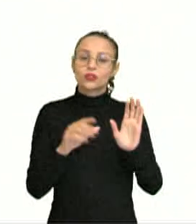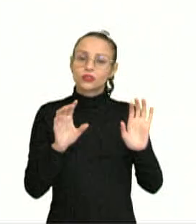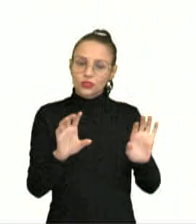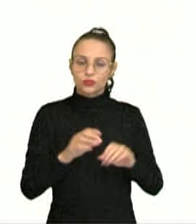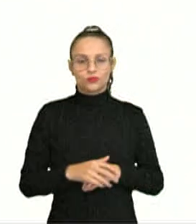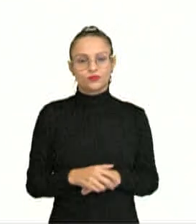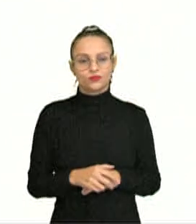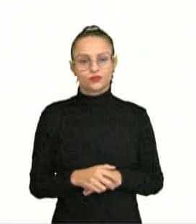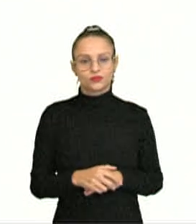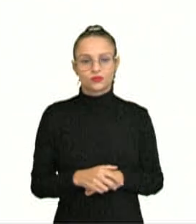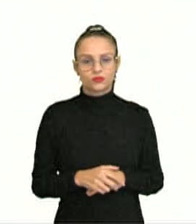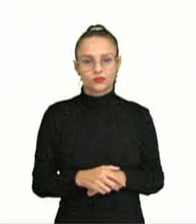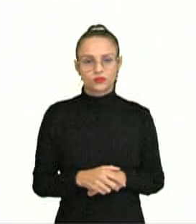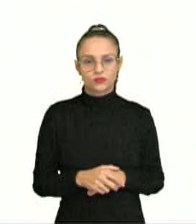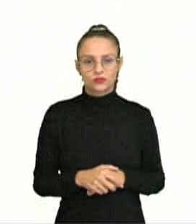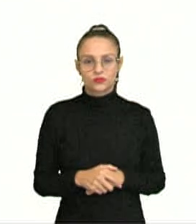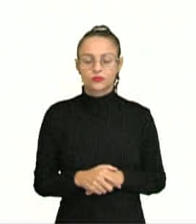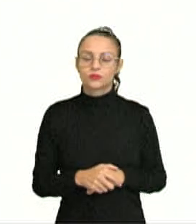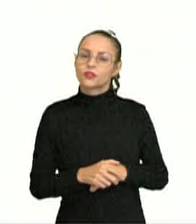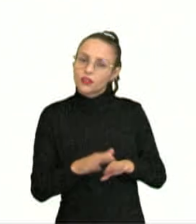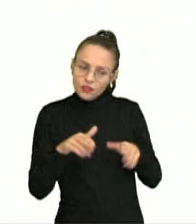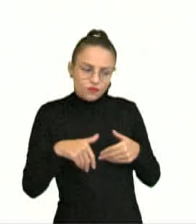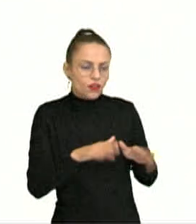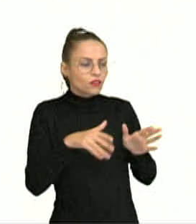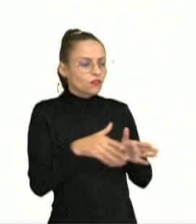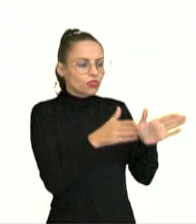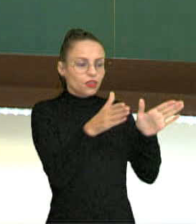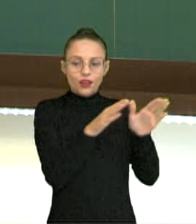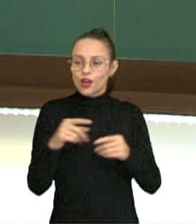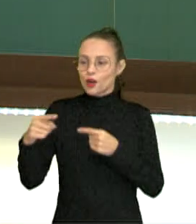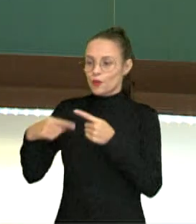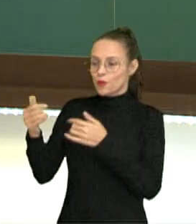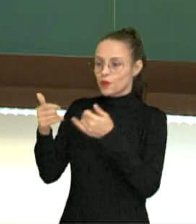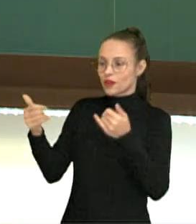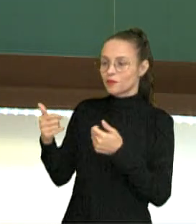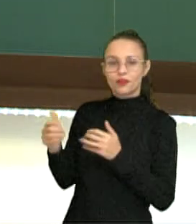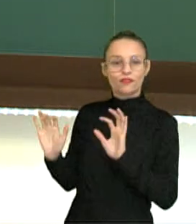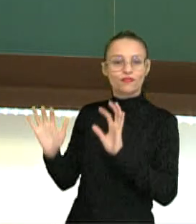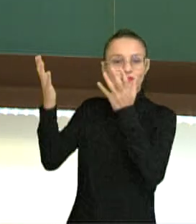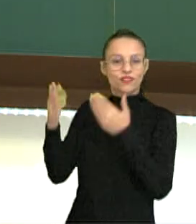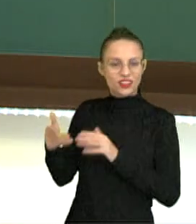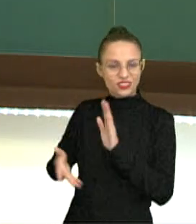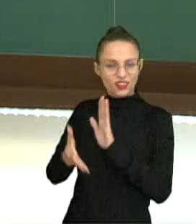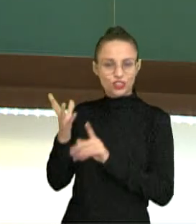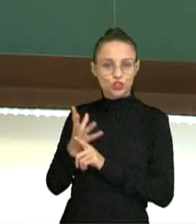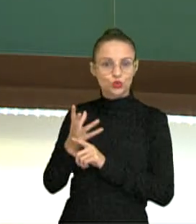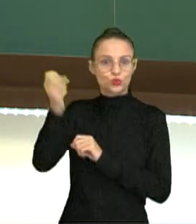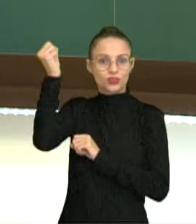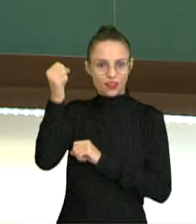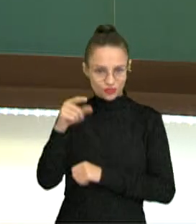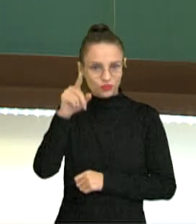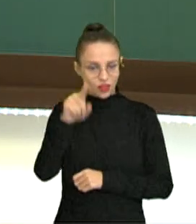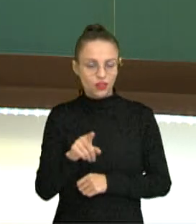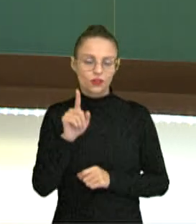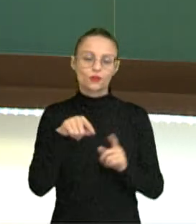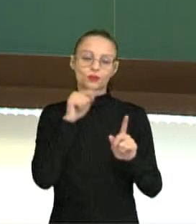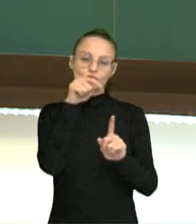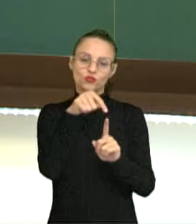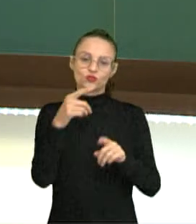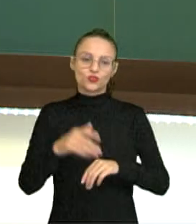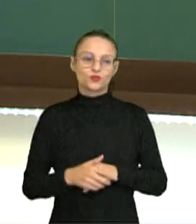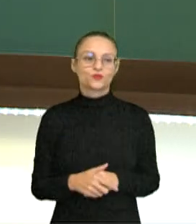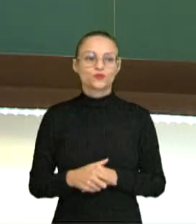isso, né? Ela abre caminho e a outra faz sucesso. Percebeu, então, que era esse o objetivo dele?